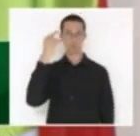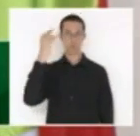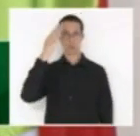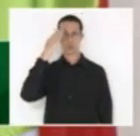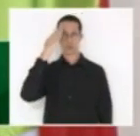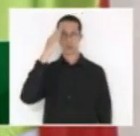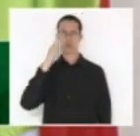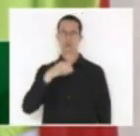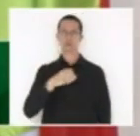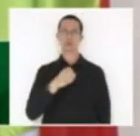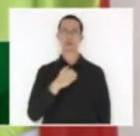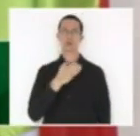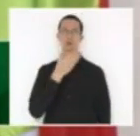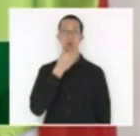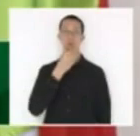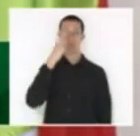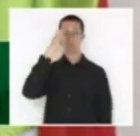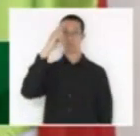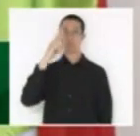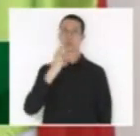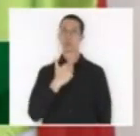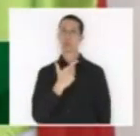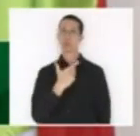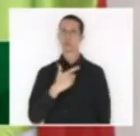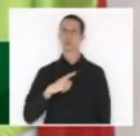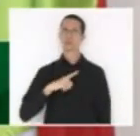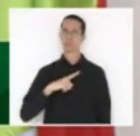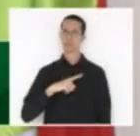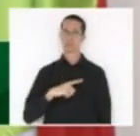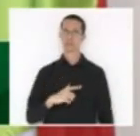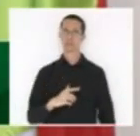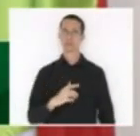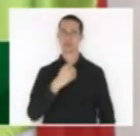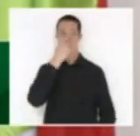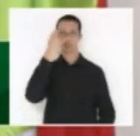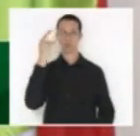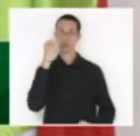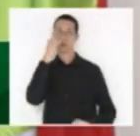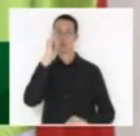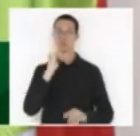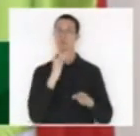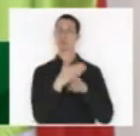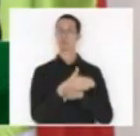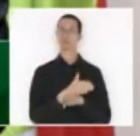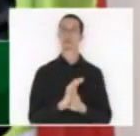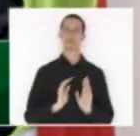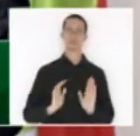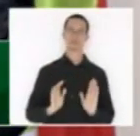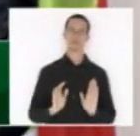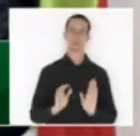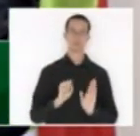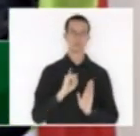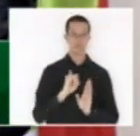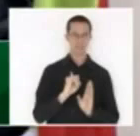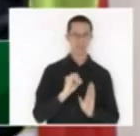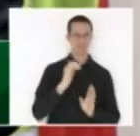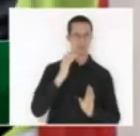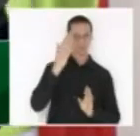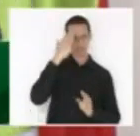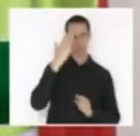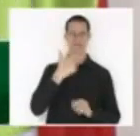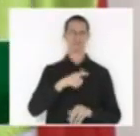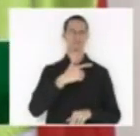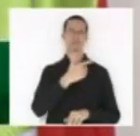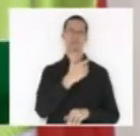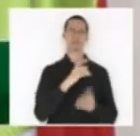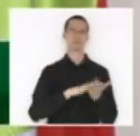área, está armado, o marginal vai respeitar aquela área. Senão, não vai respeitar, vai bater na